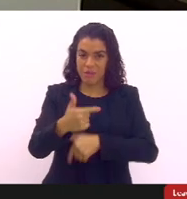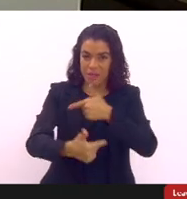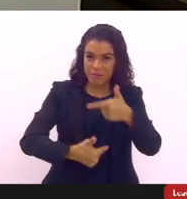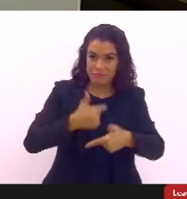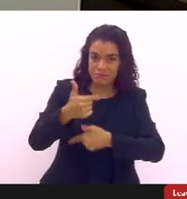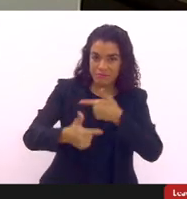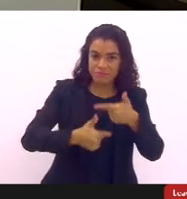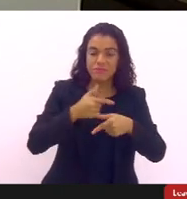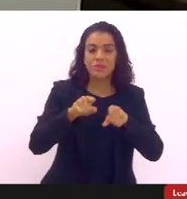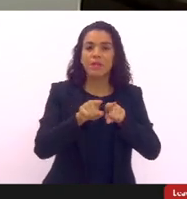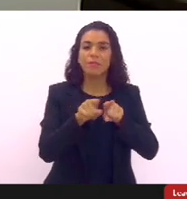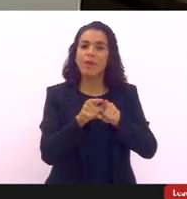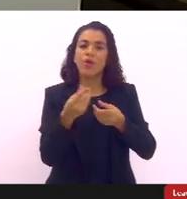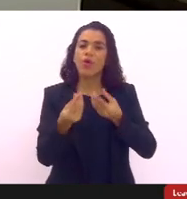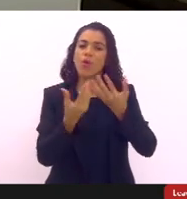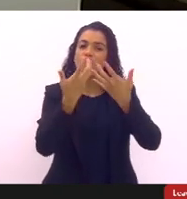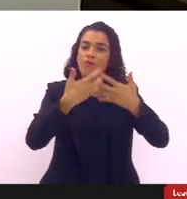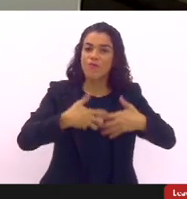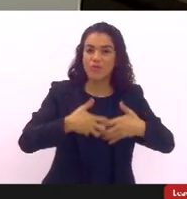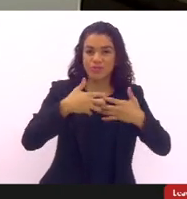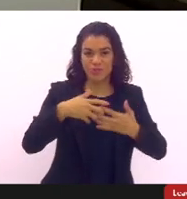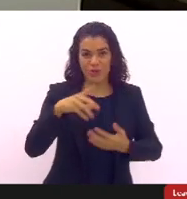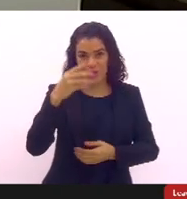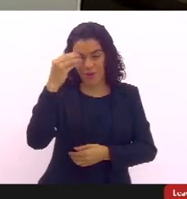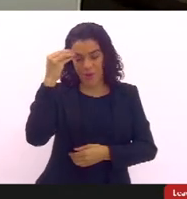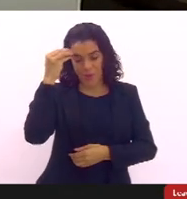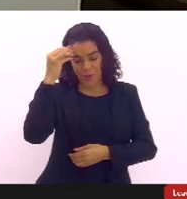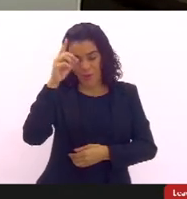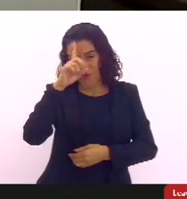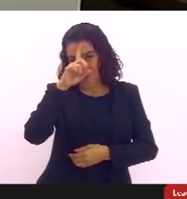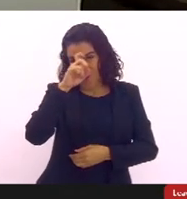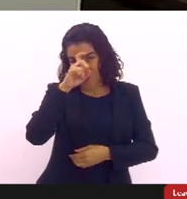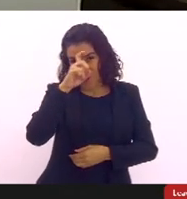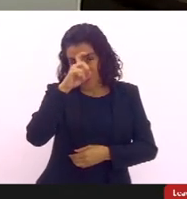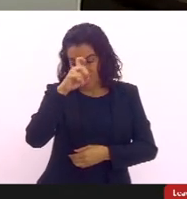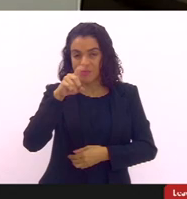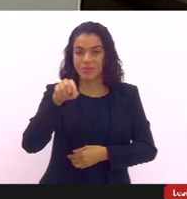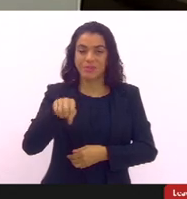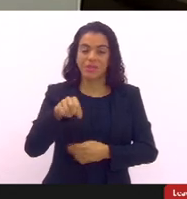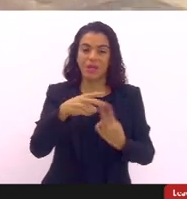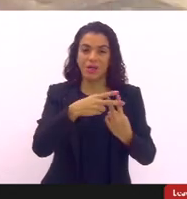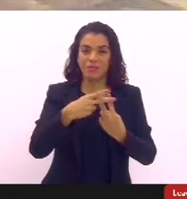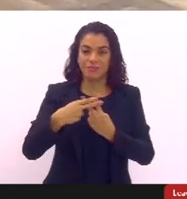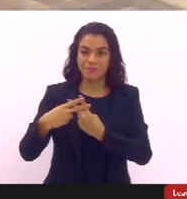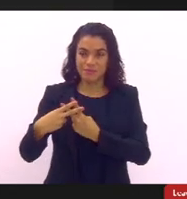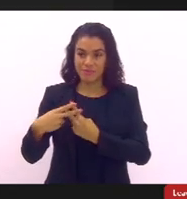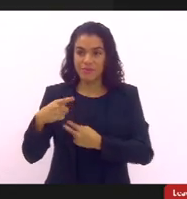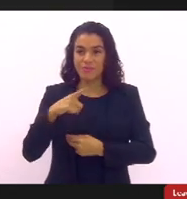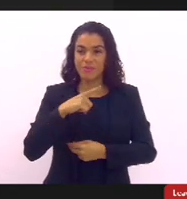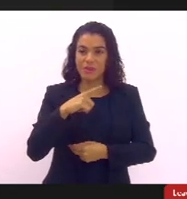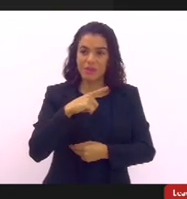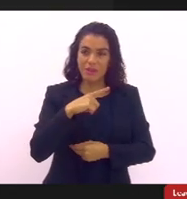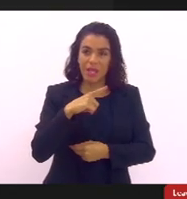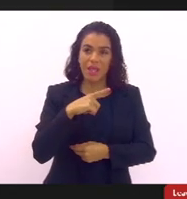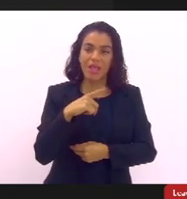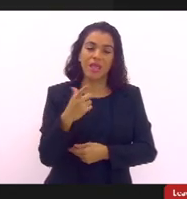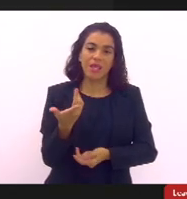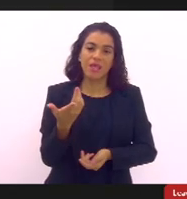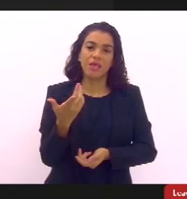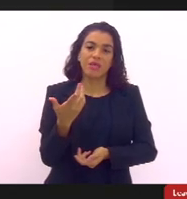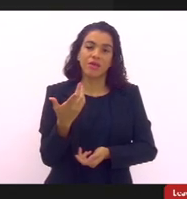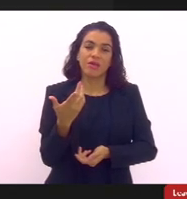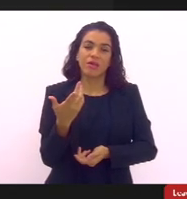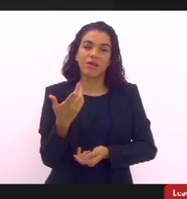a questão do sanatório, porque a gente percebe que tem um embrólio administrativo para ser resolvido